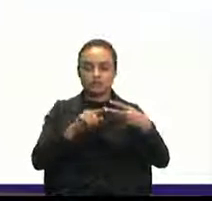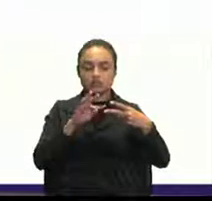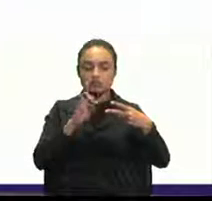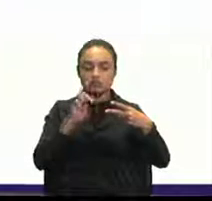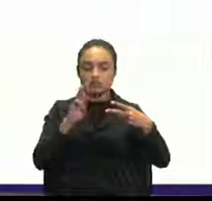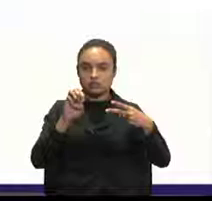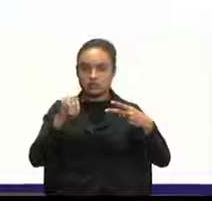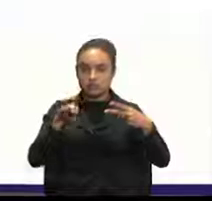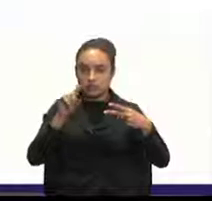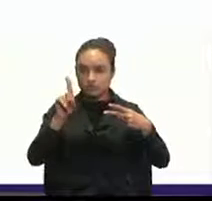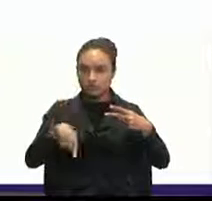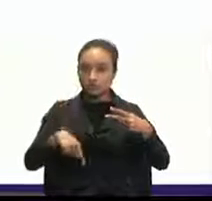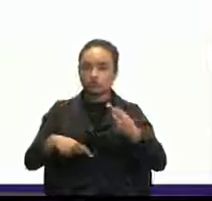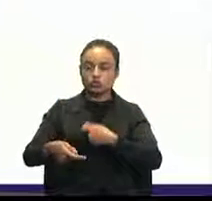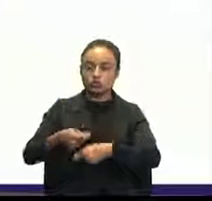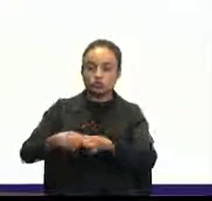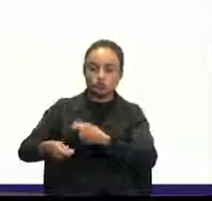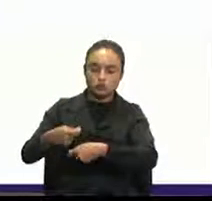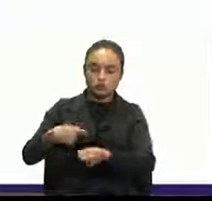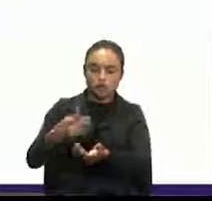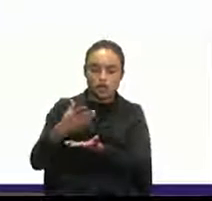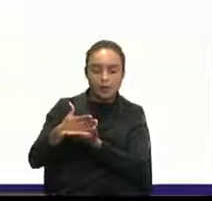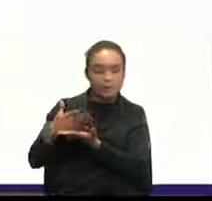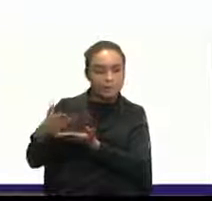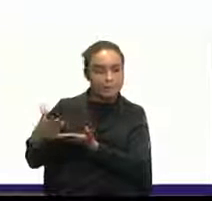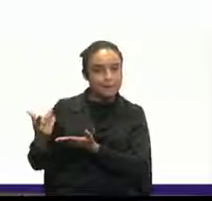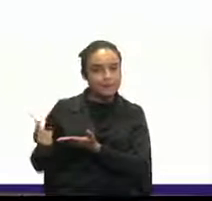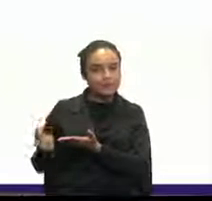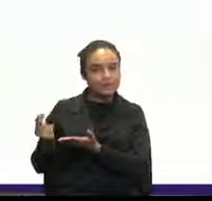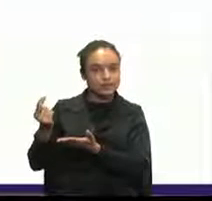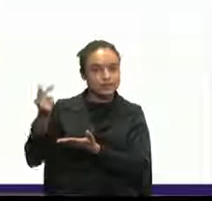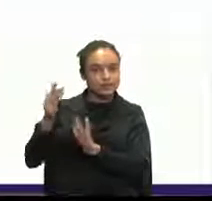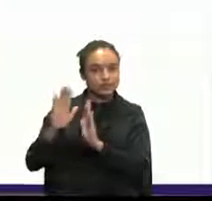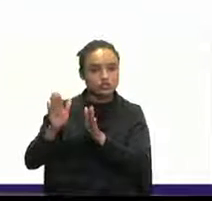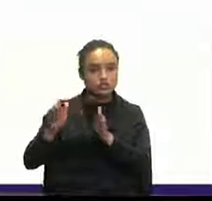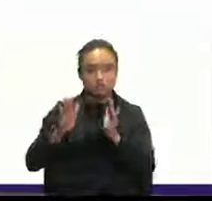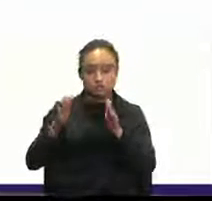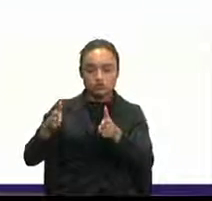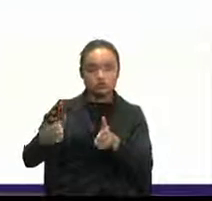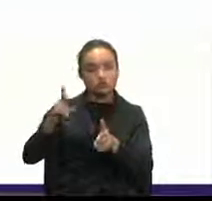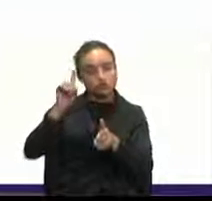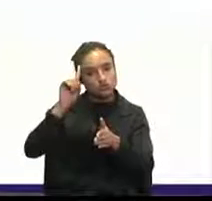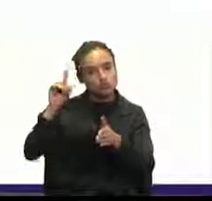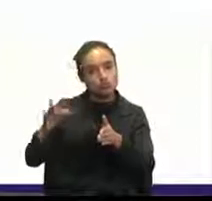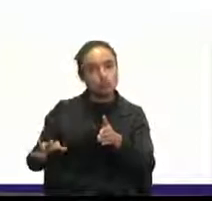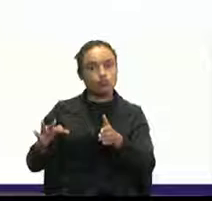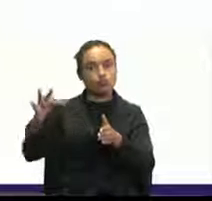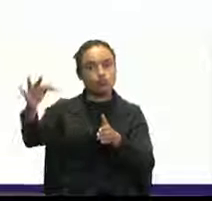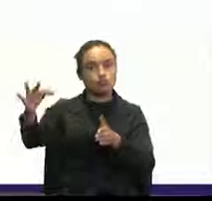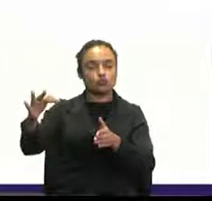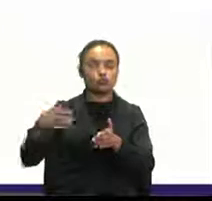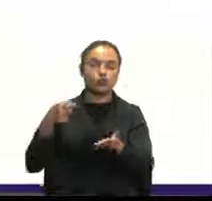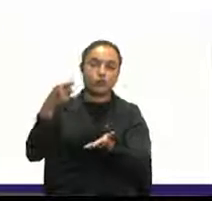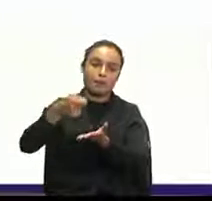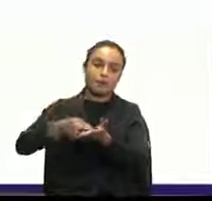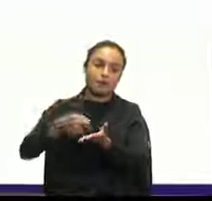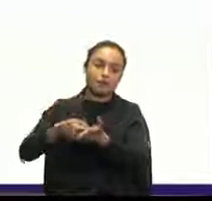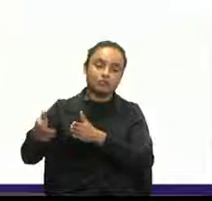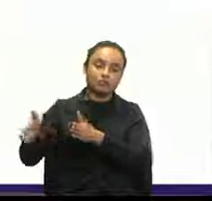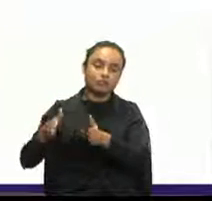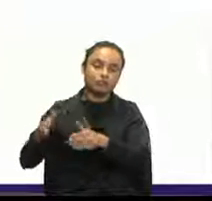determinado título ocorre a um preço pré fixado para a liquidação em data futura é um contrato a